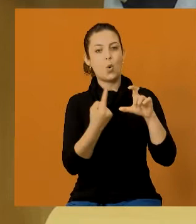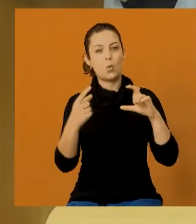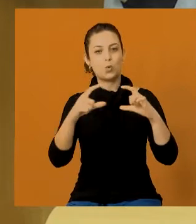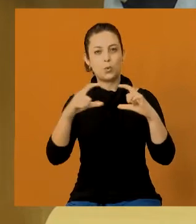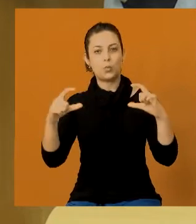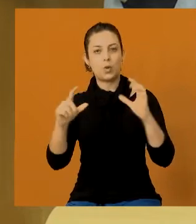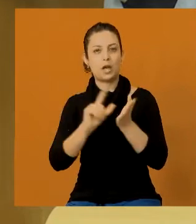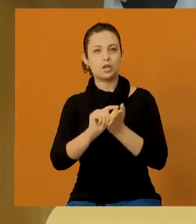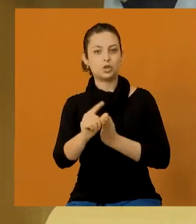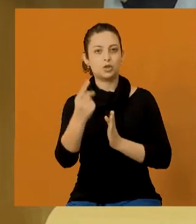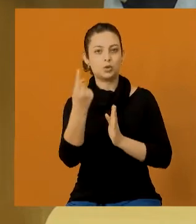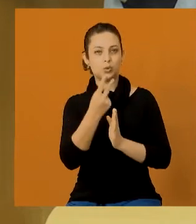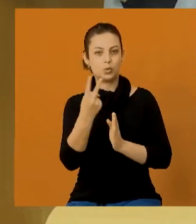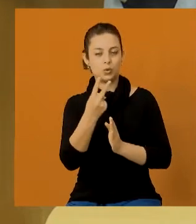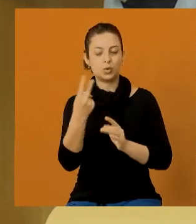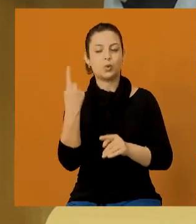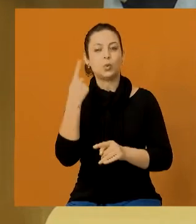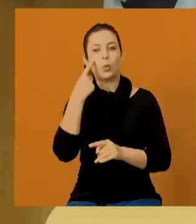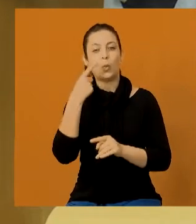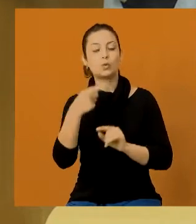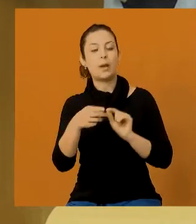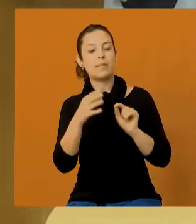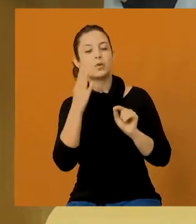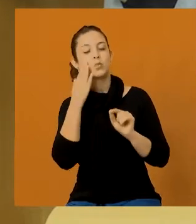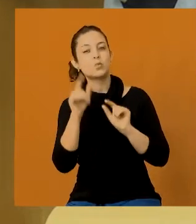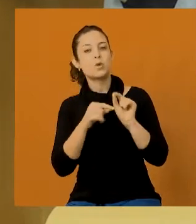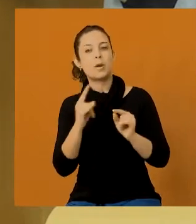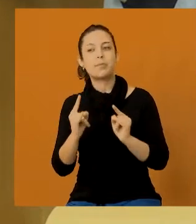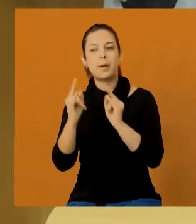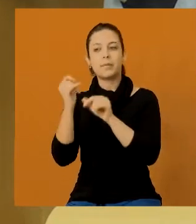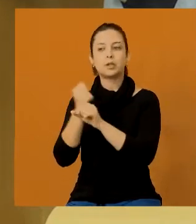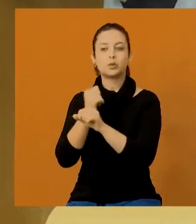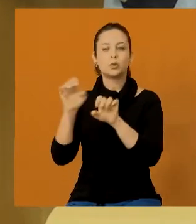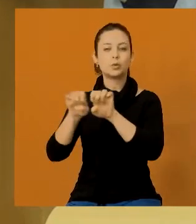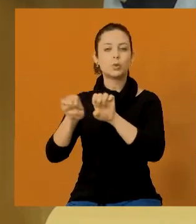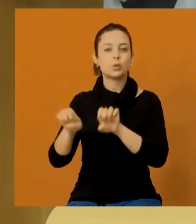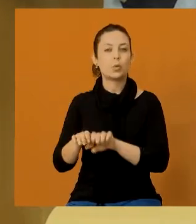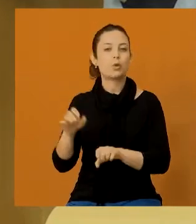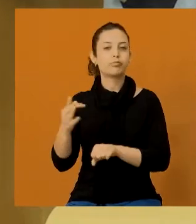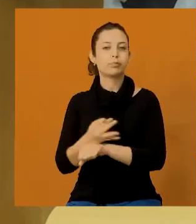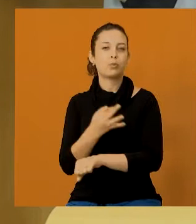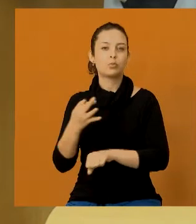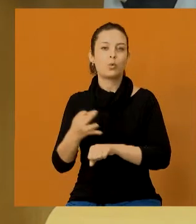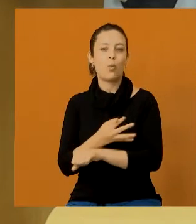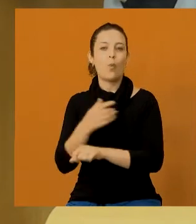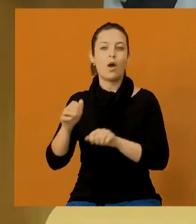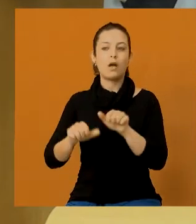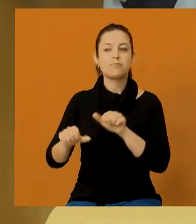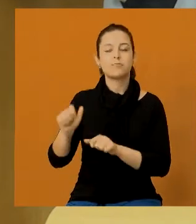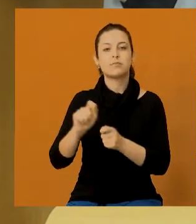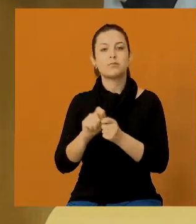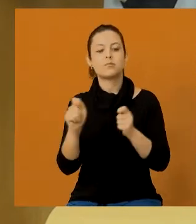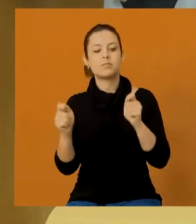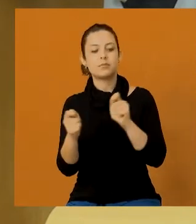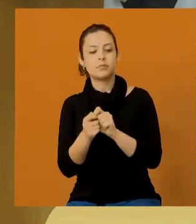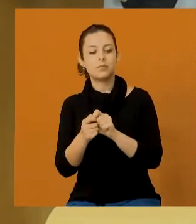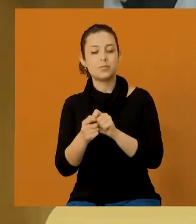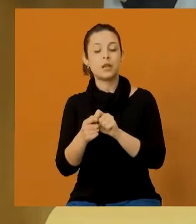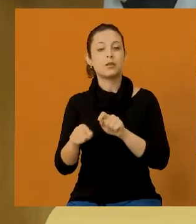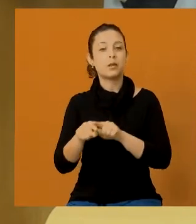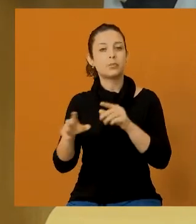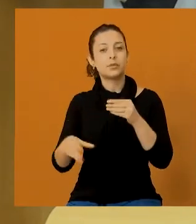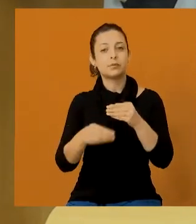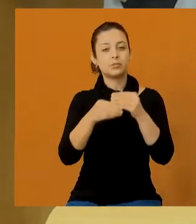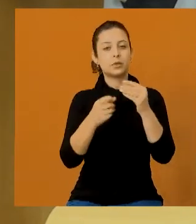artigo 2º, tendo em vista que a estrutura dos prédios antigos não comporta este tipo de adaptação, além do que,